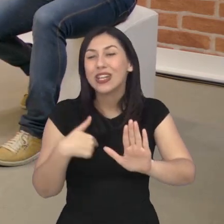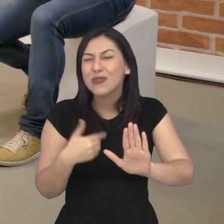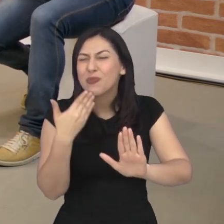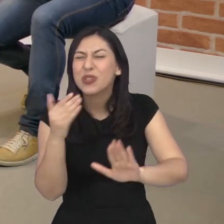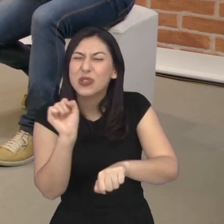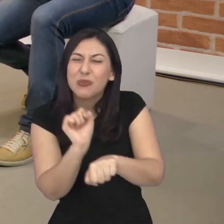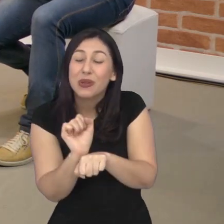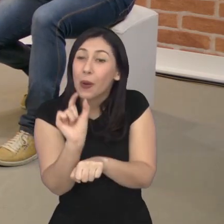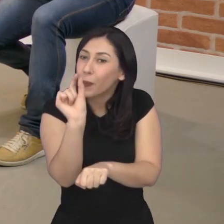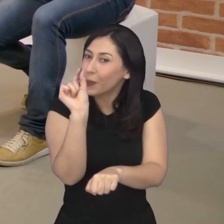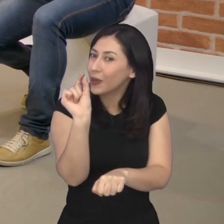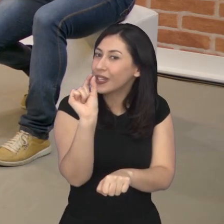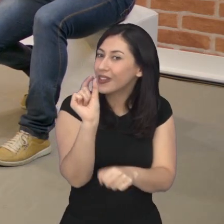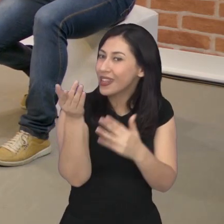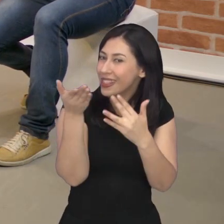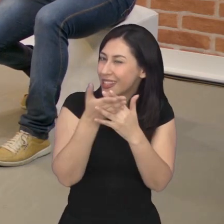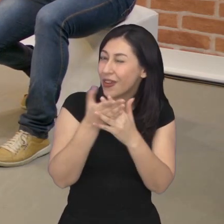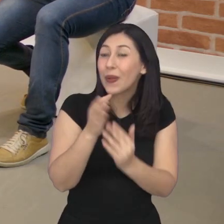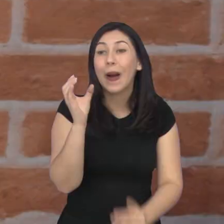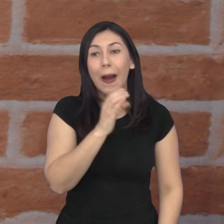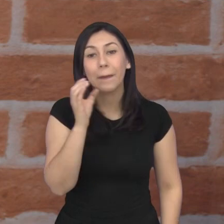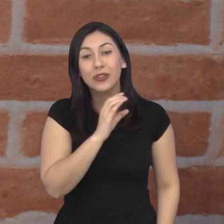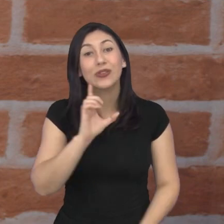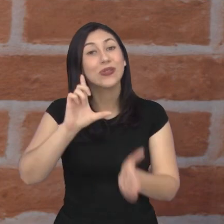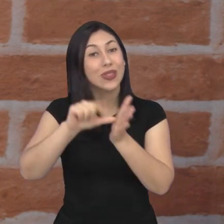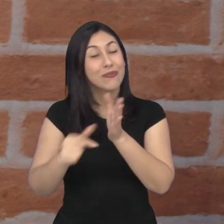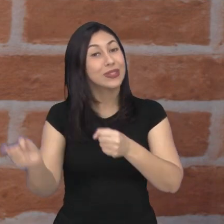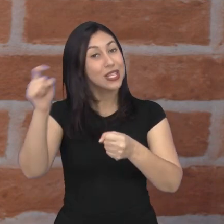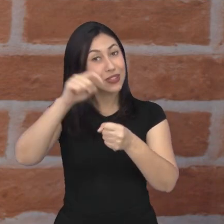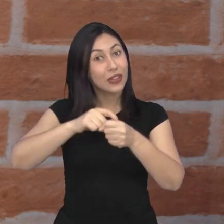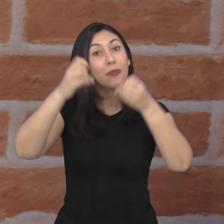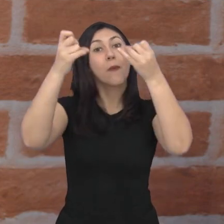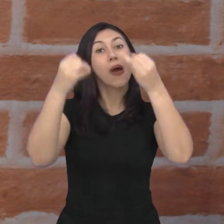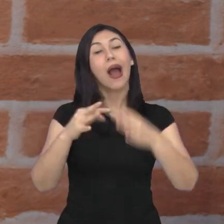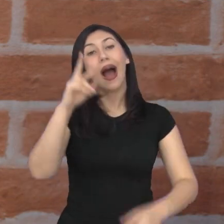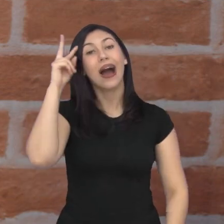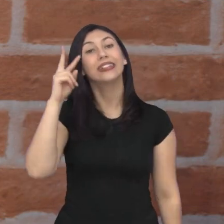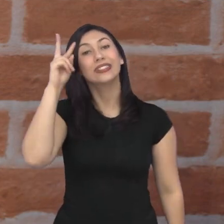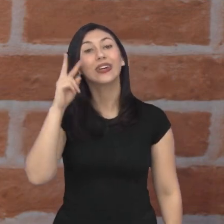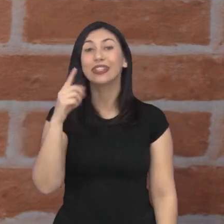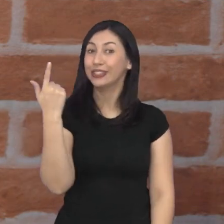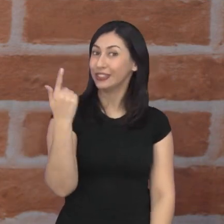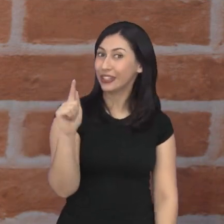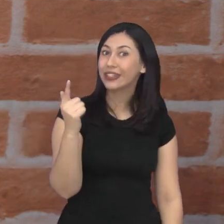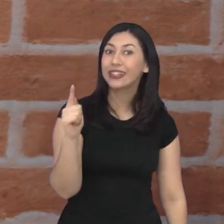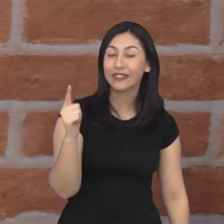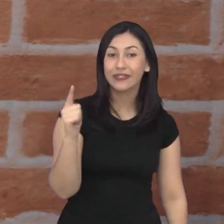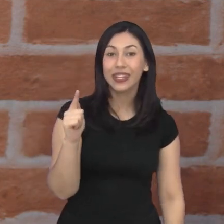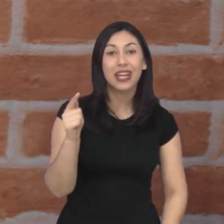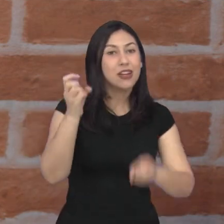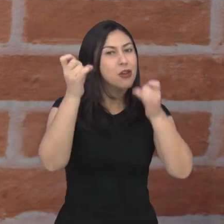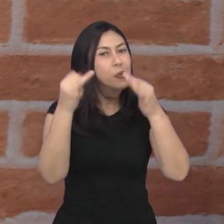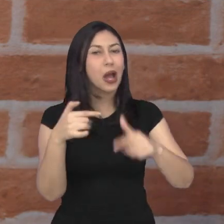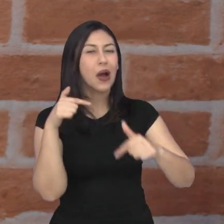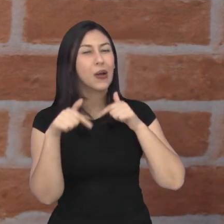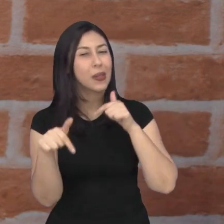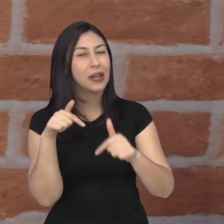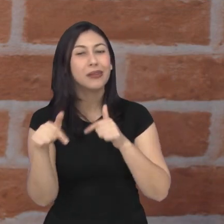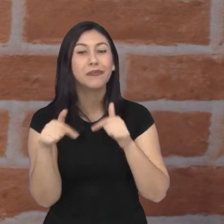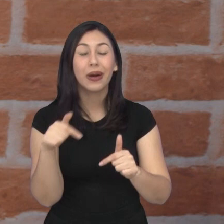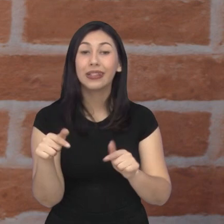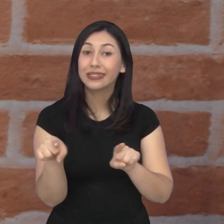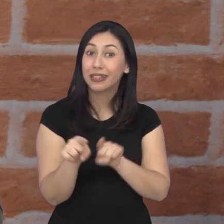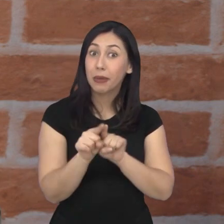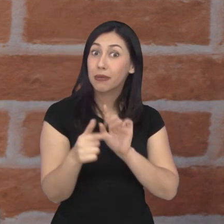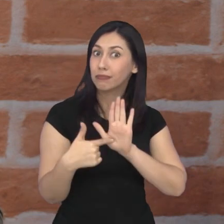pedir para esperar só um pouquinho, a gente vai para o intervalo rapidinho, daqui a pouco a gente volta para contar essa história da aula de geografia do Pedro, para falar um pouquinho do trabalho dele